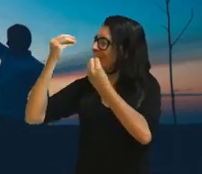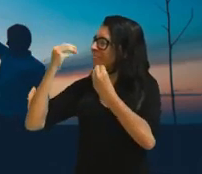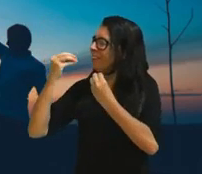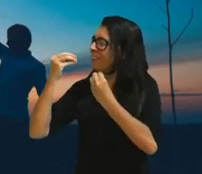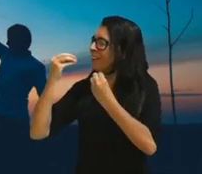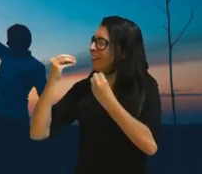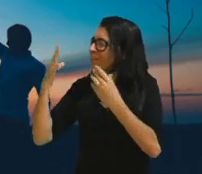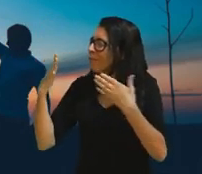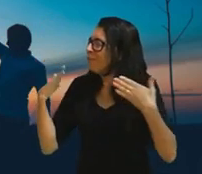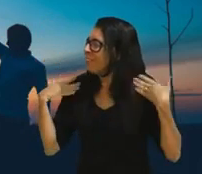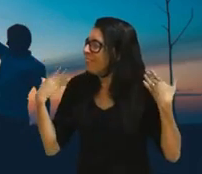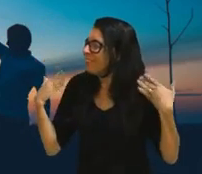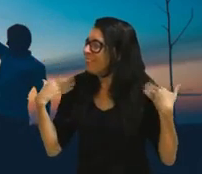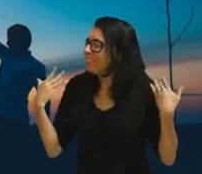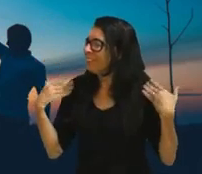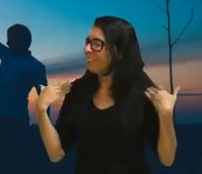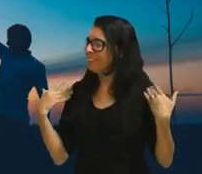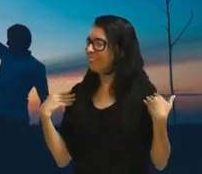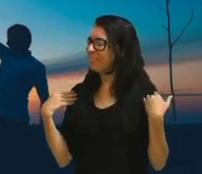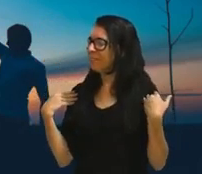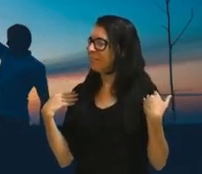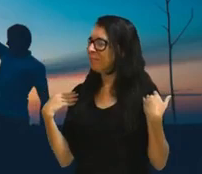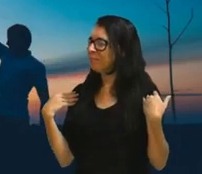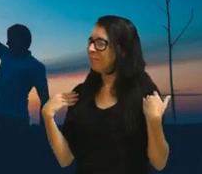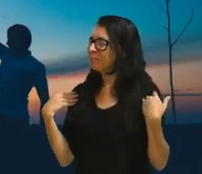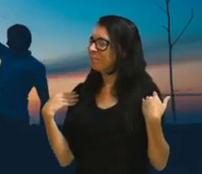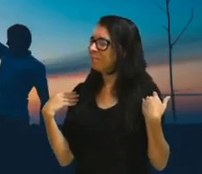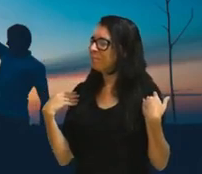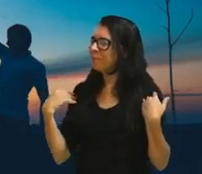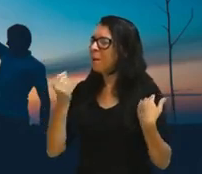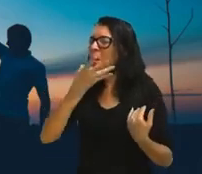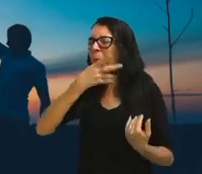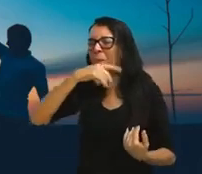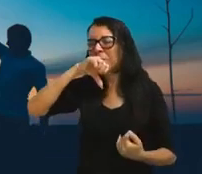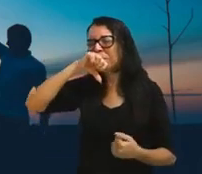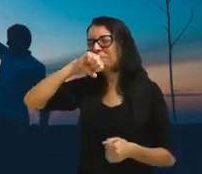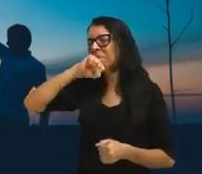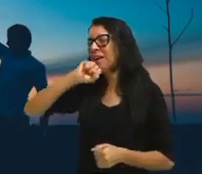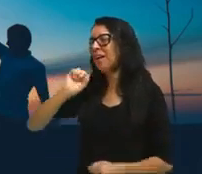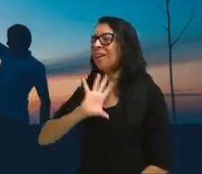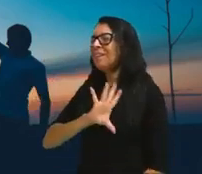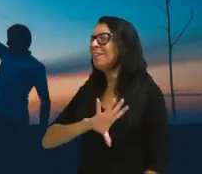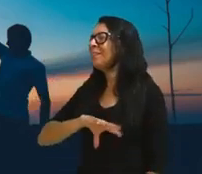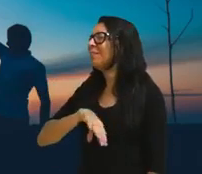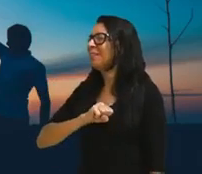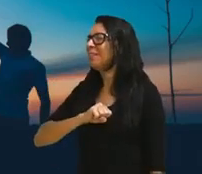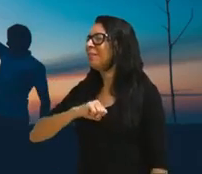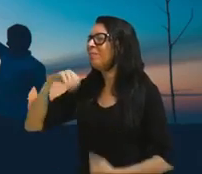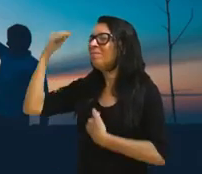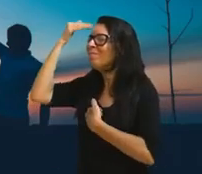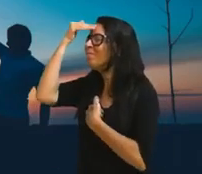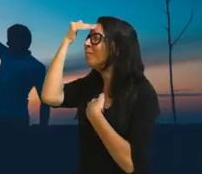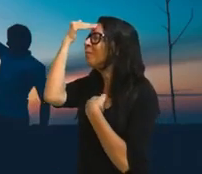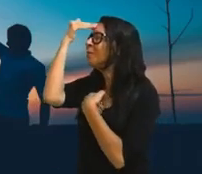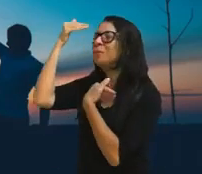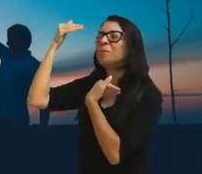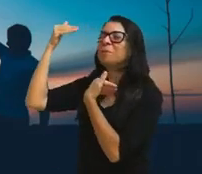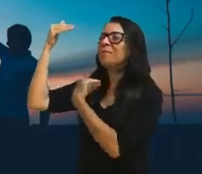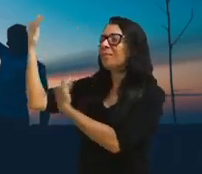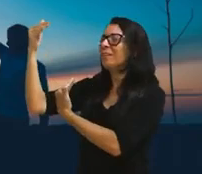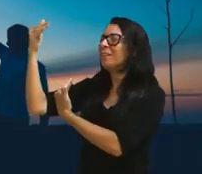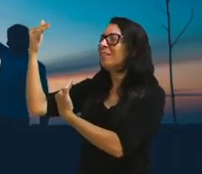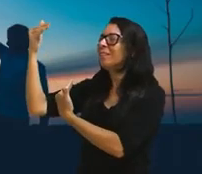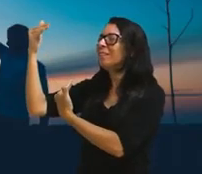obrigado, porque não temos outra palavra a não dizer, Senhor, obrigado por